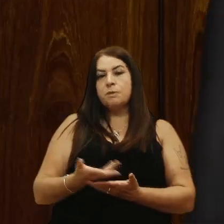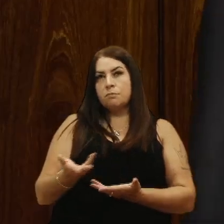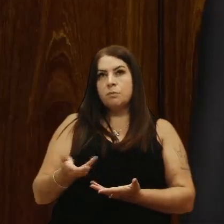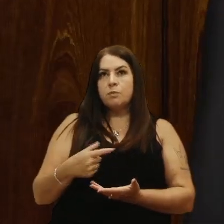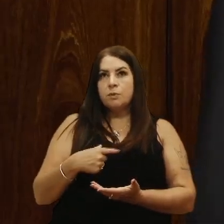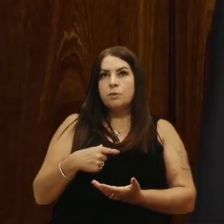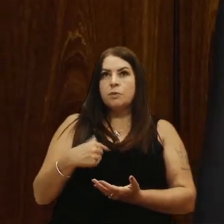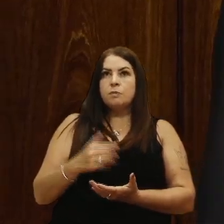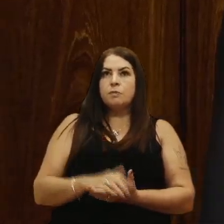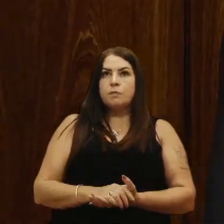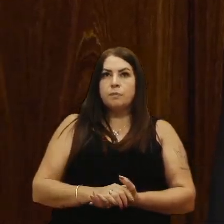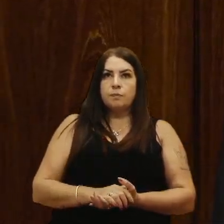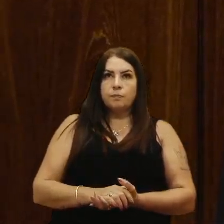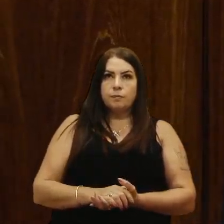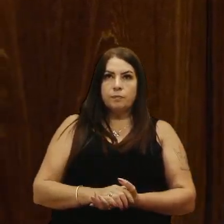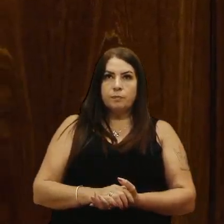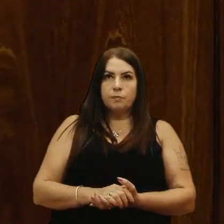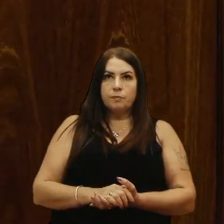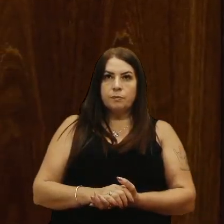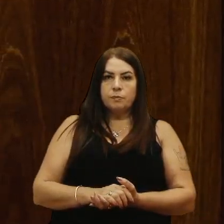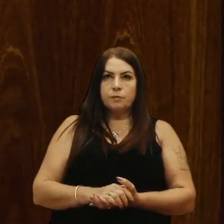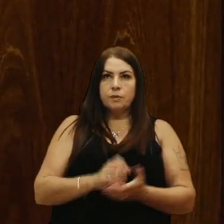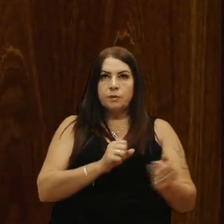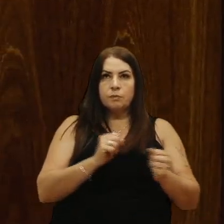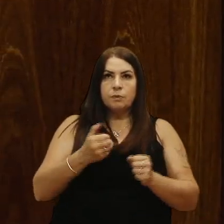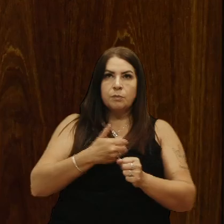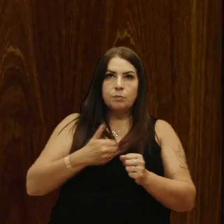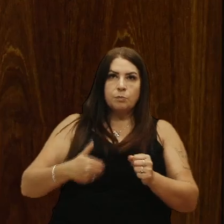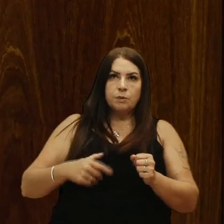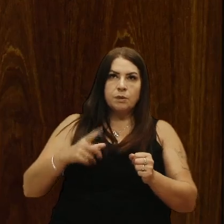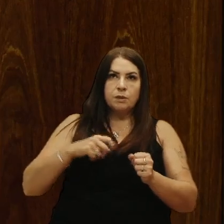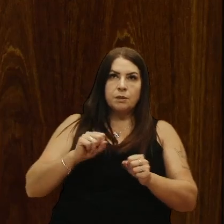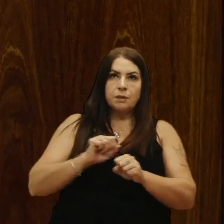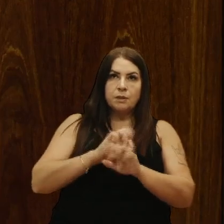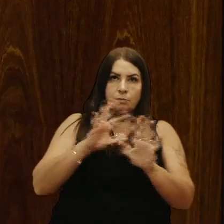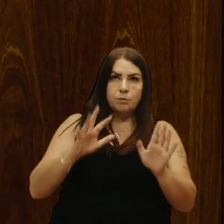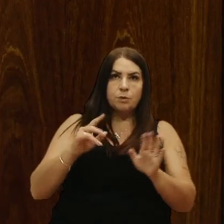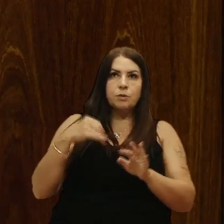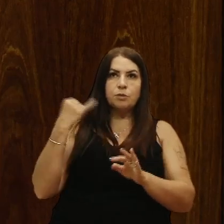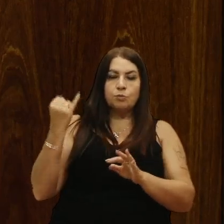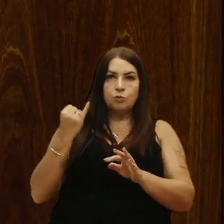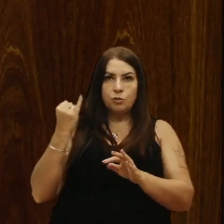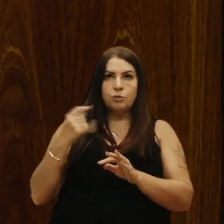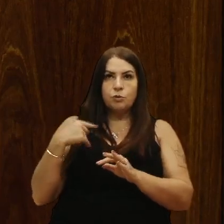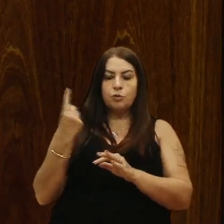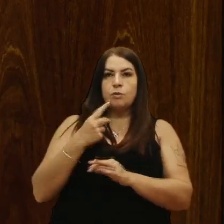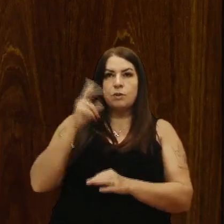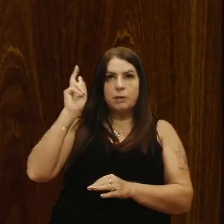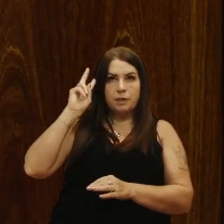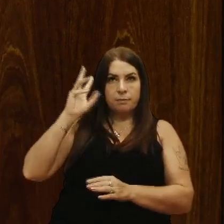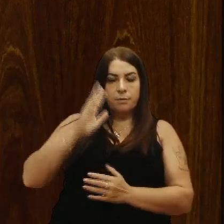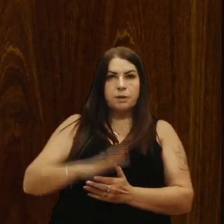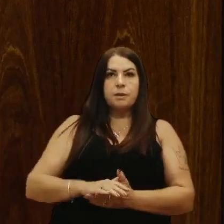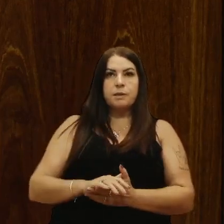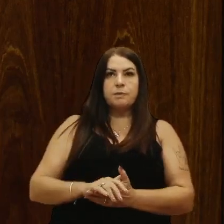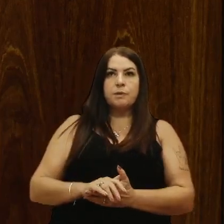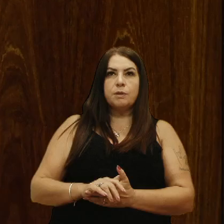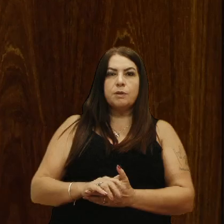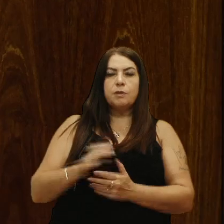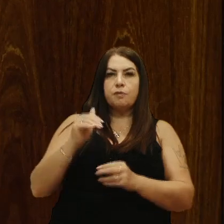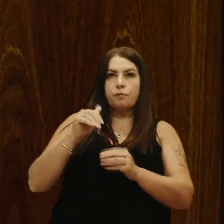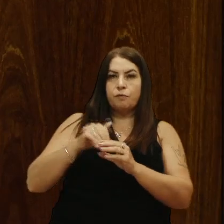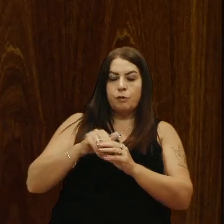mínimo, enquanto poder público, garantir a transparência. E é importante nós lembrarmos que quando a gente botou